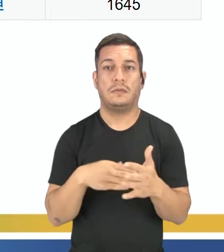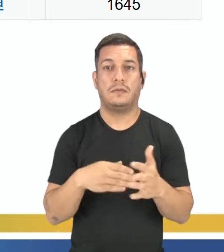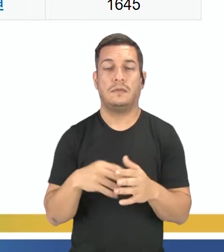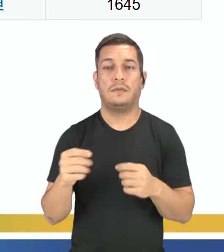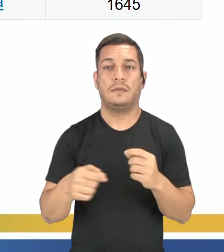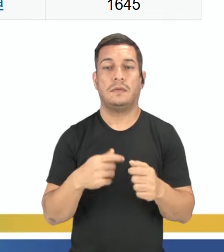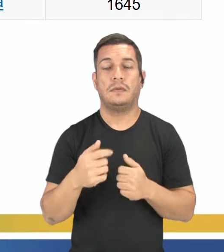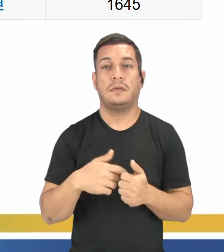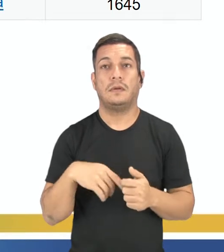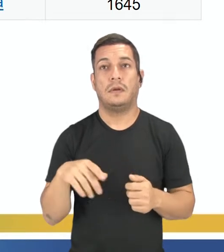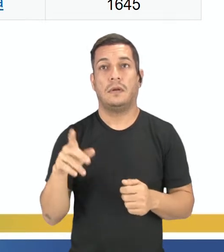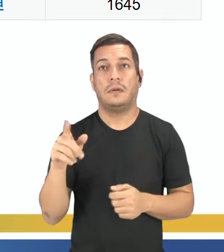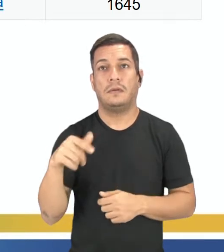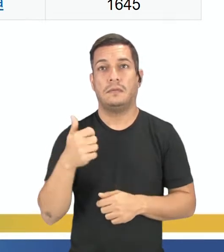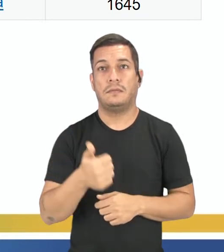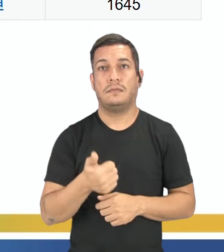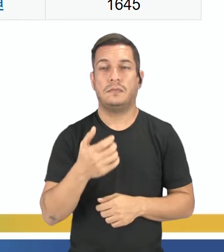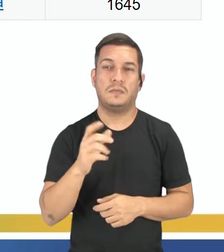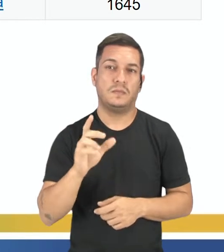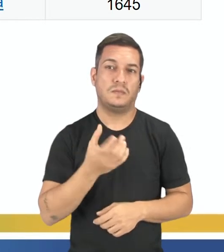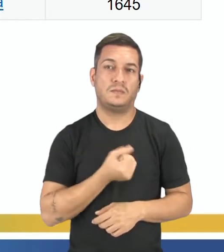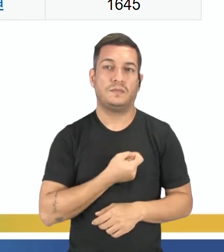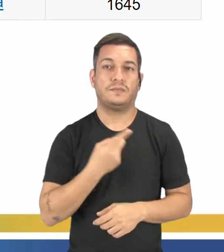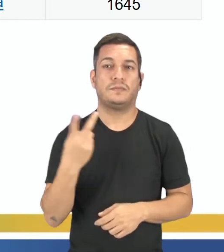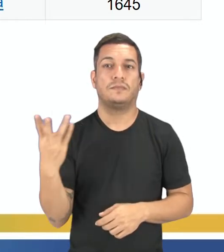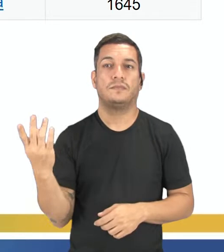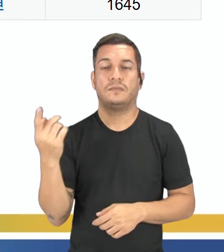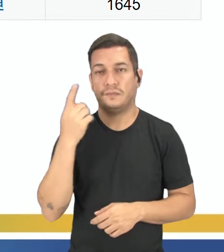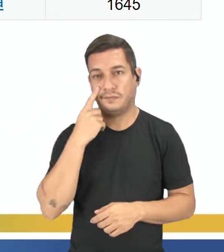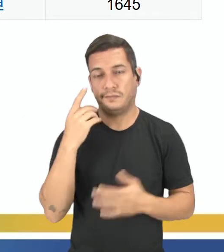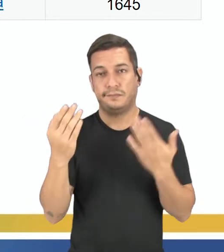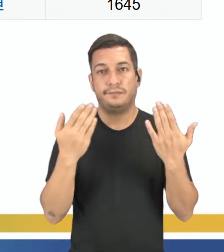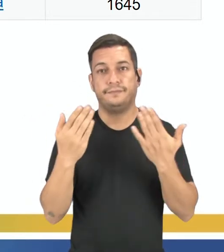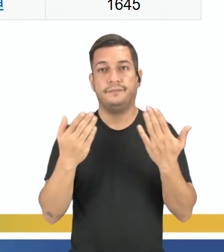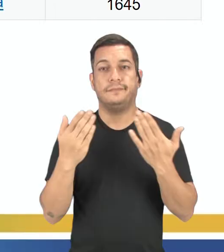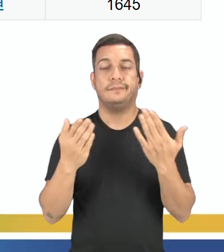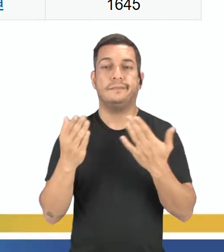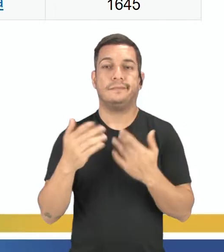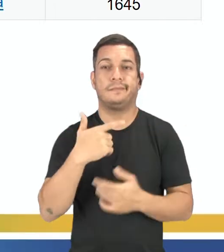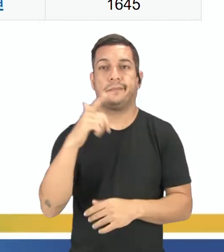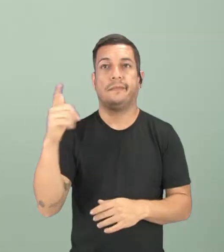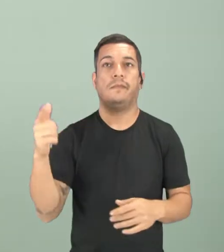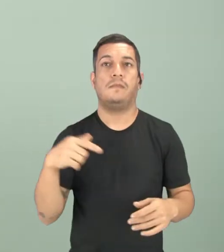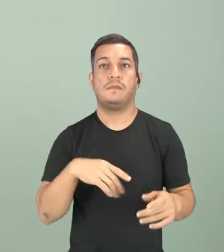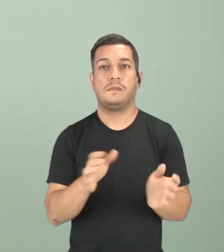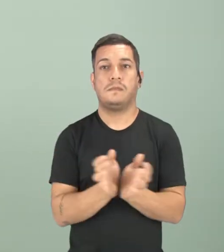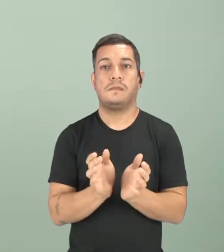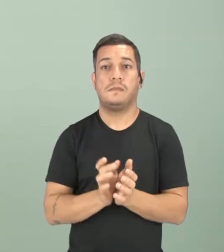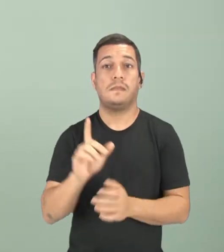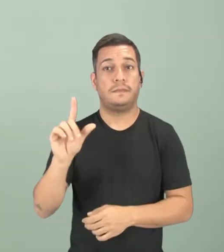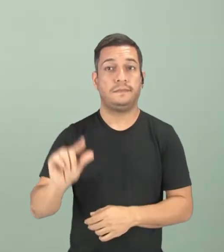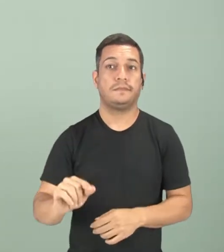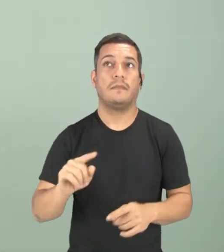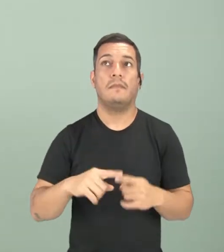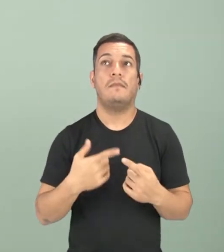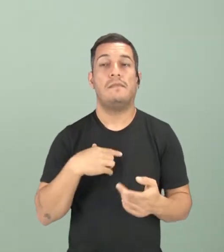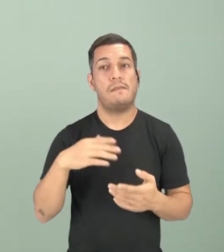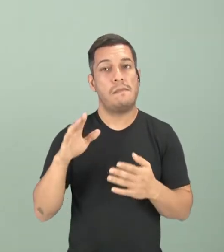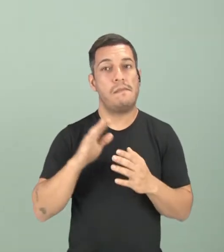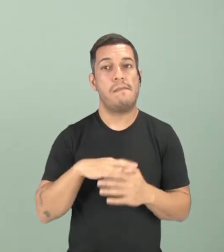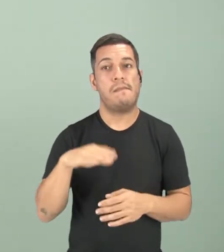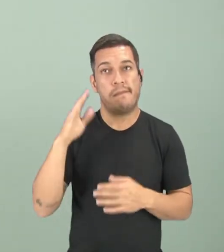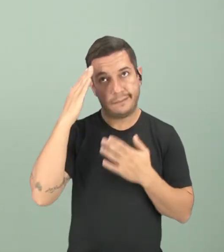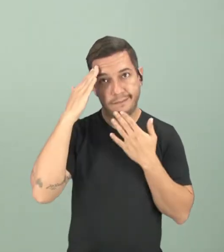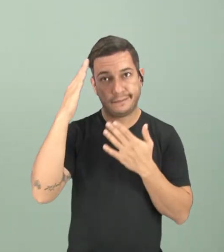fazem fronteira aqui com a gente, com, infelizmente, um número, se a gente comparar com os números das outras etnias, ainda pequeno, mas